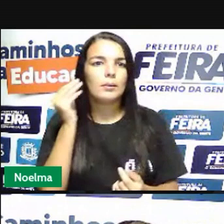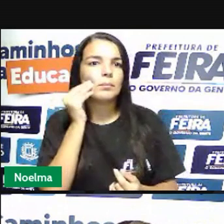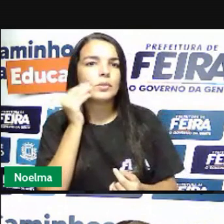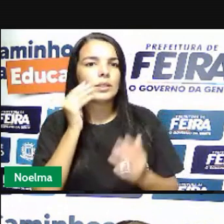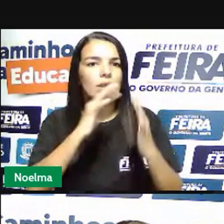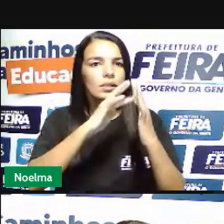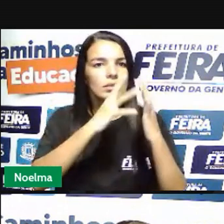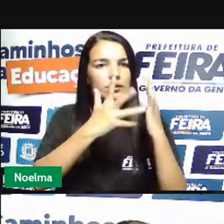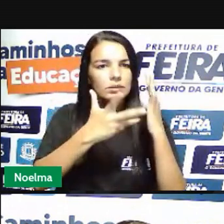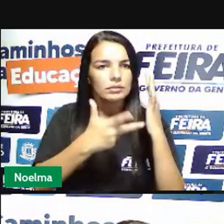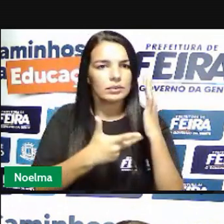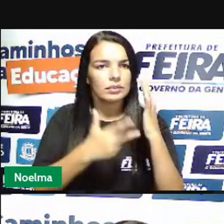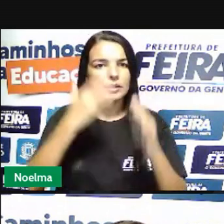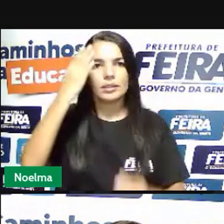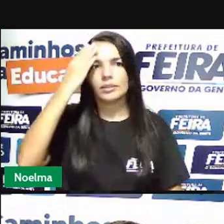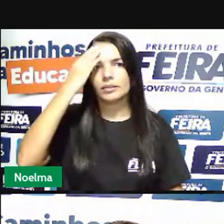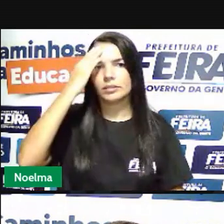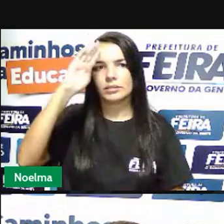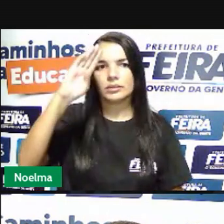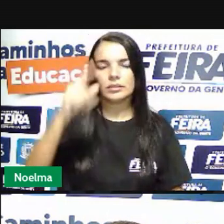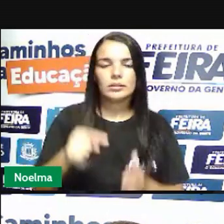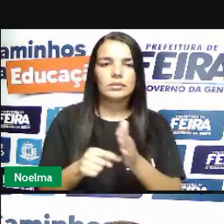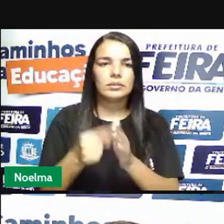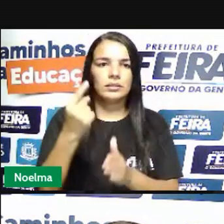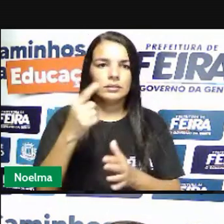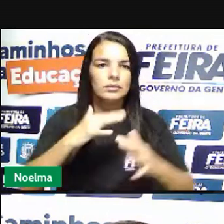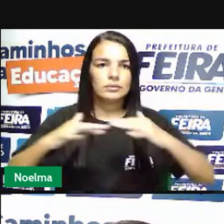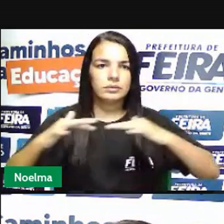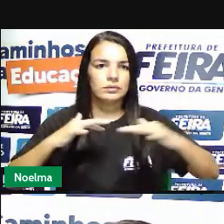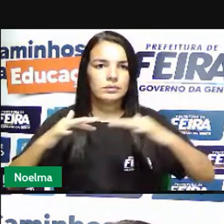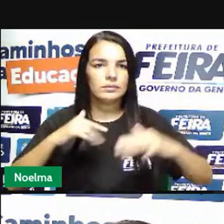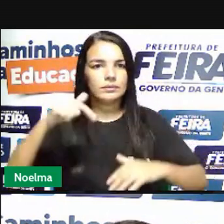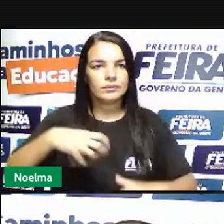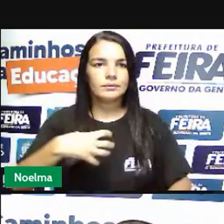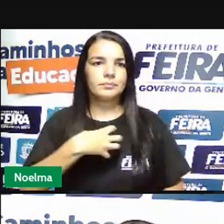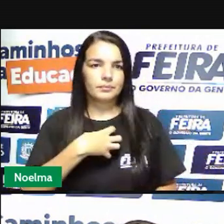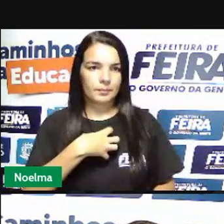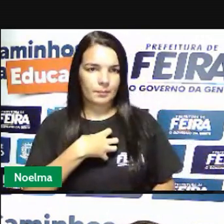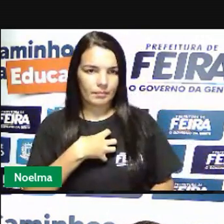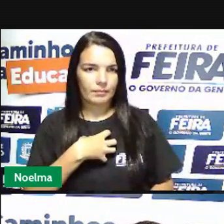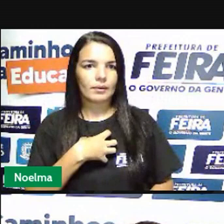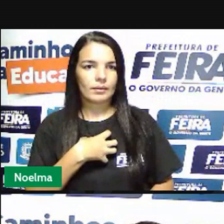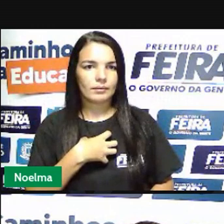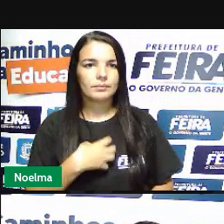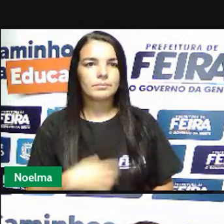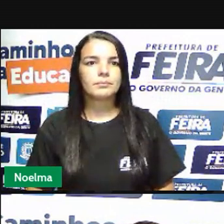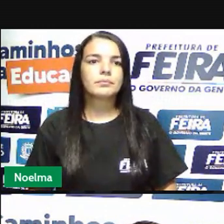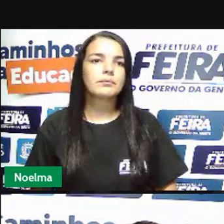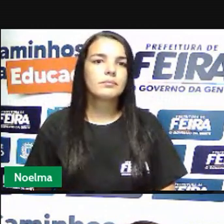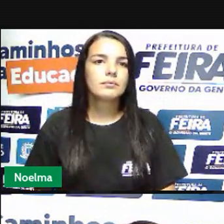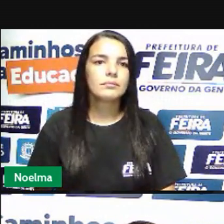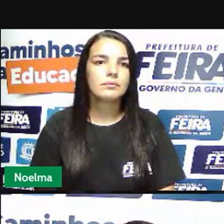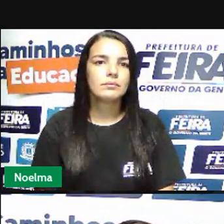assim como um dos primeiros movimentos populares da Bahia, a Conjuração Baiana.